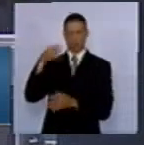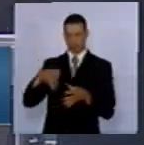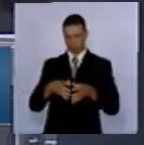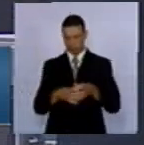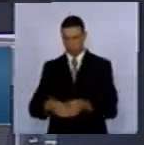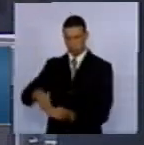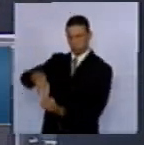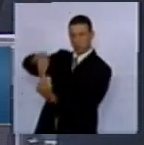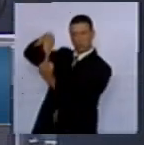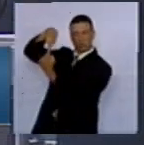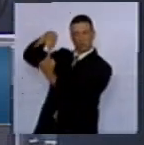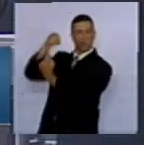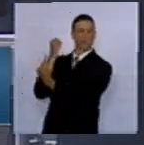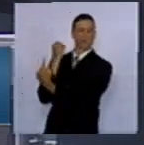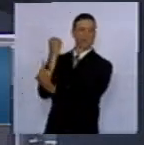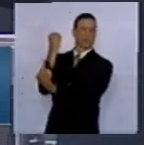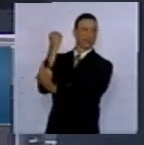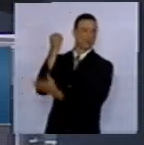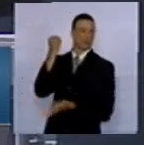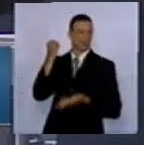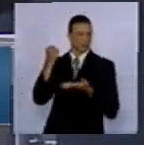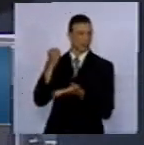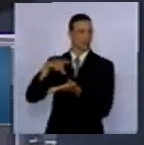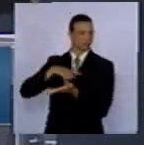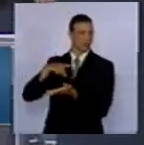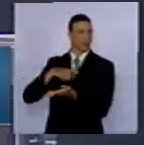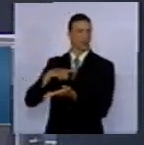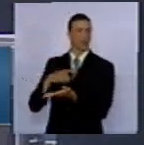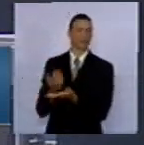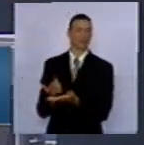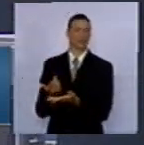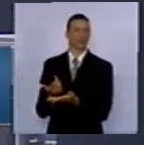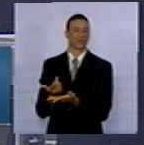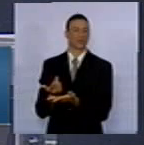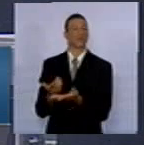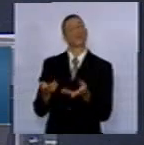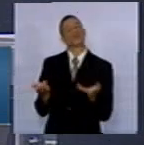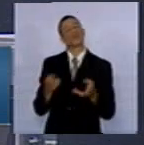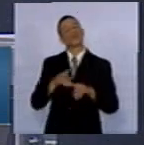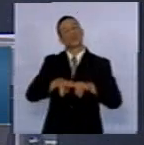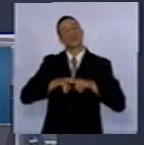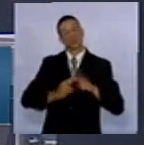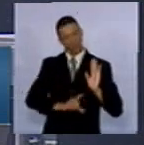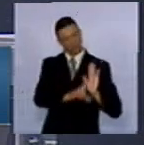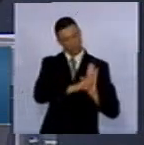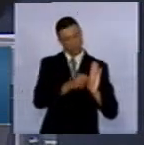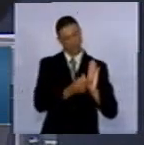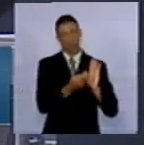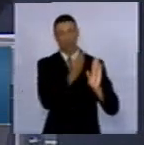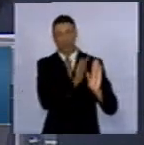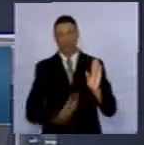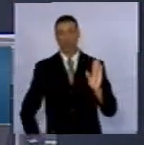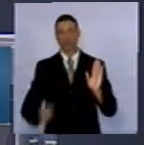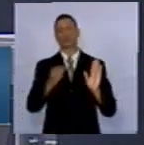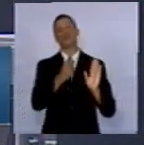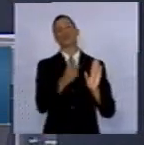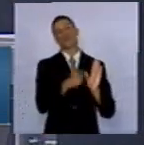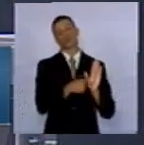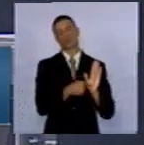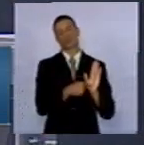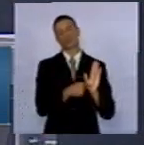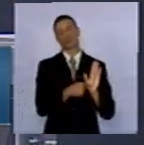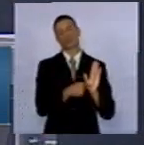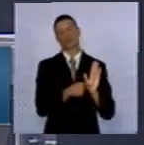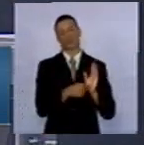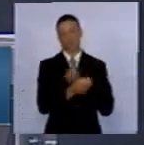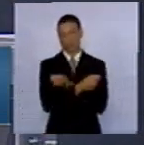muito integrado O que torna muito integrado o que exige então uma regulamentação do estado não mais